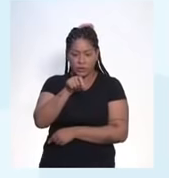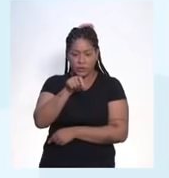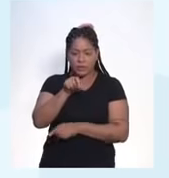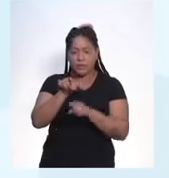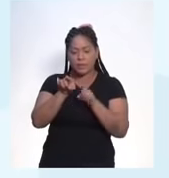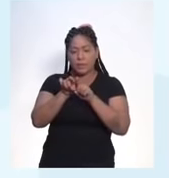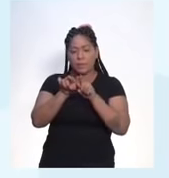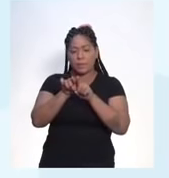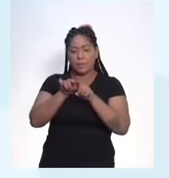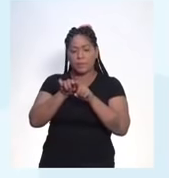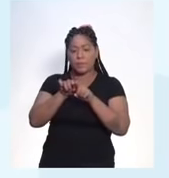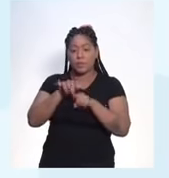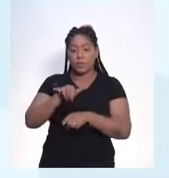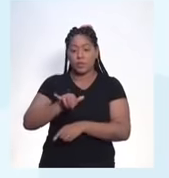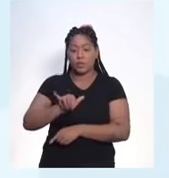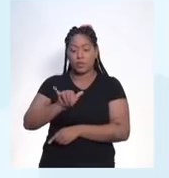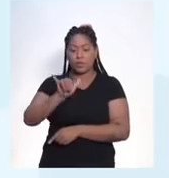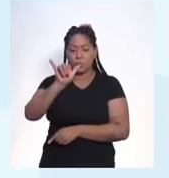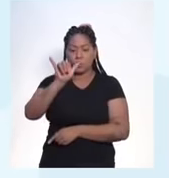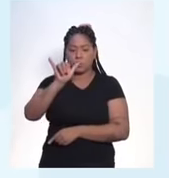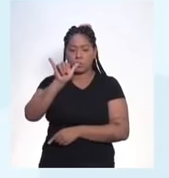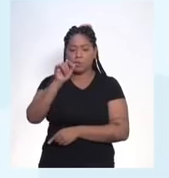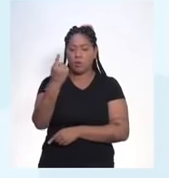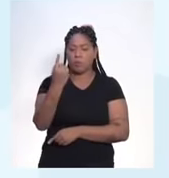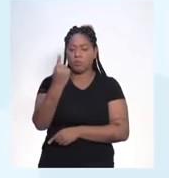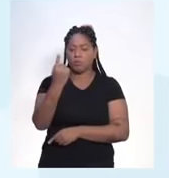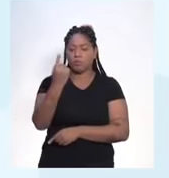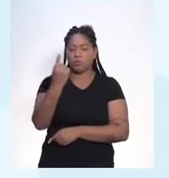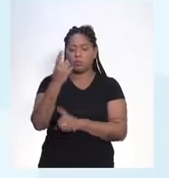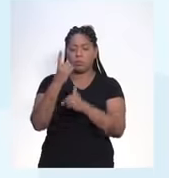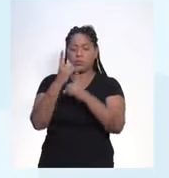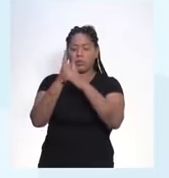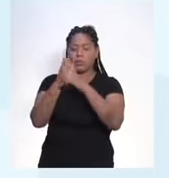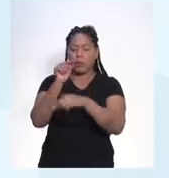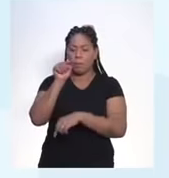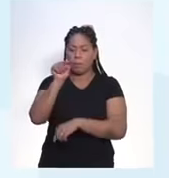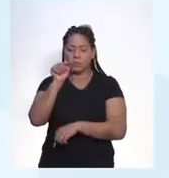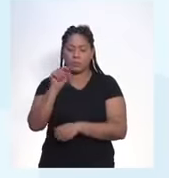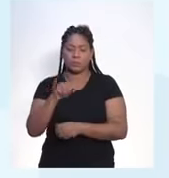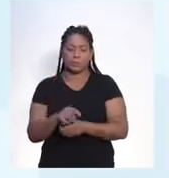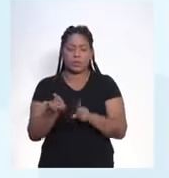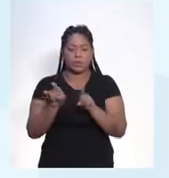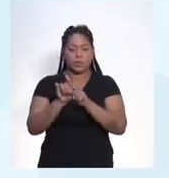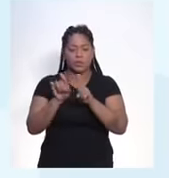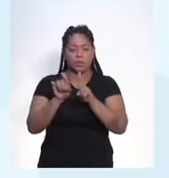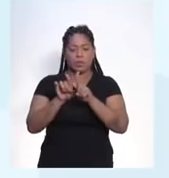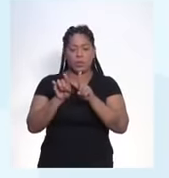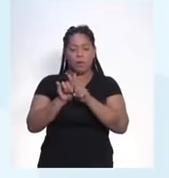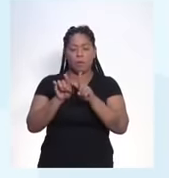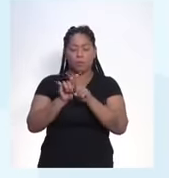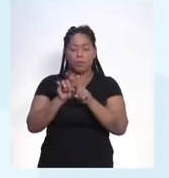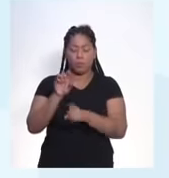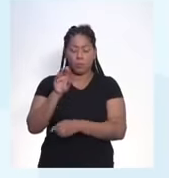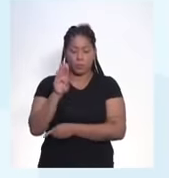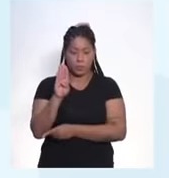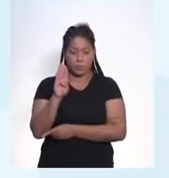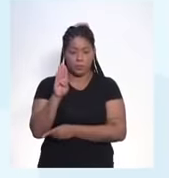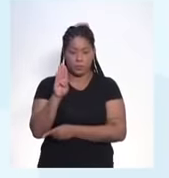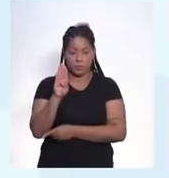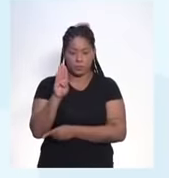negativo aqui ó Due to então eu consigo usar o primeiro ponto que é o ar o ponto b